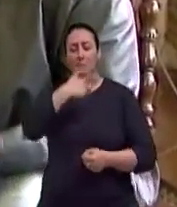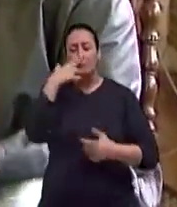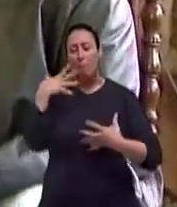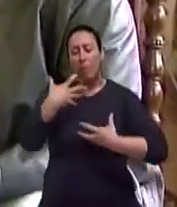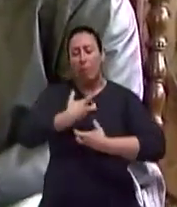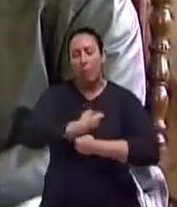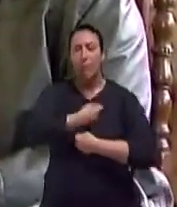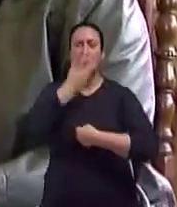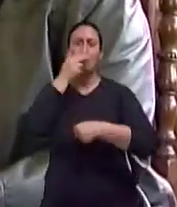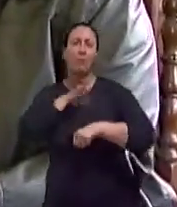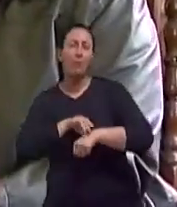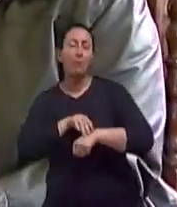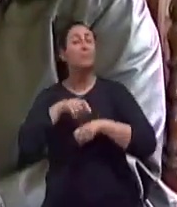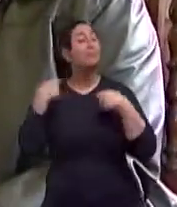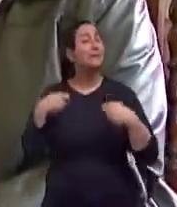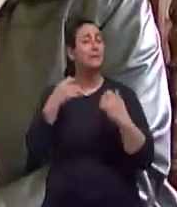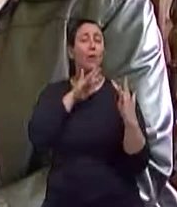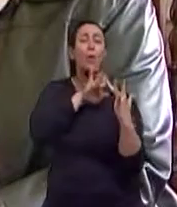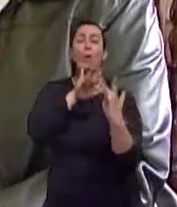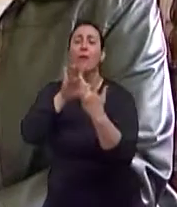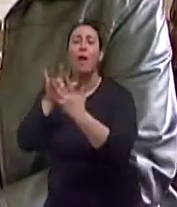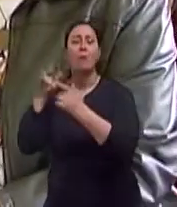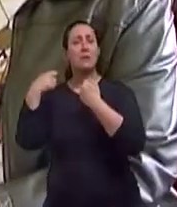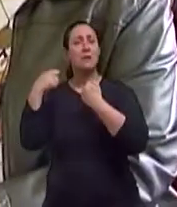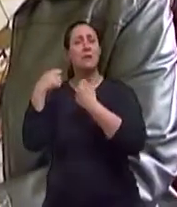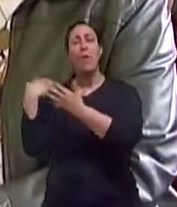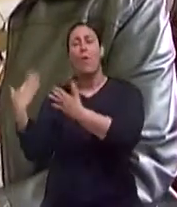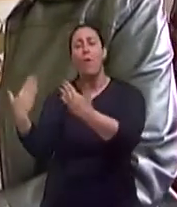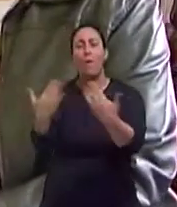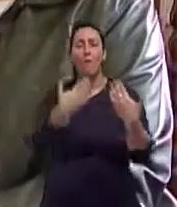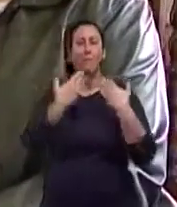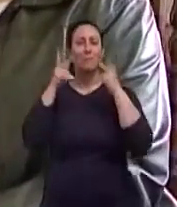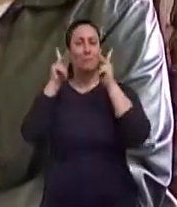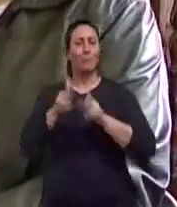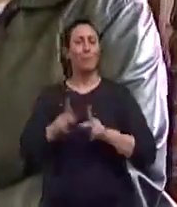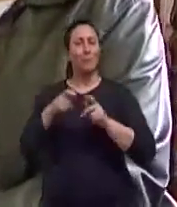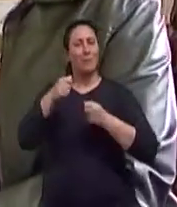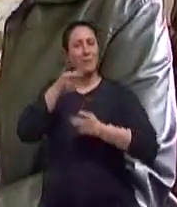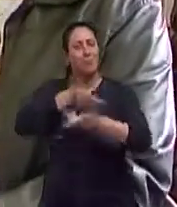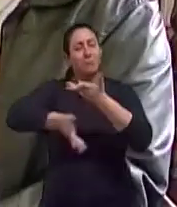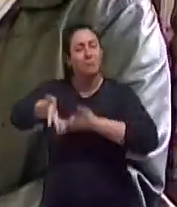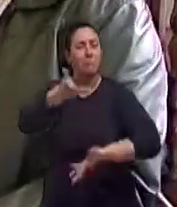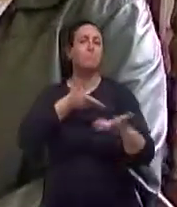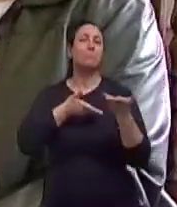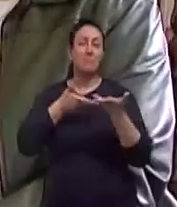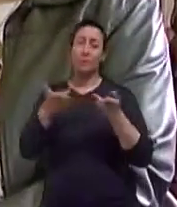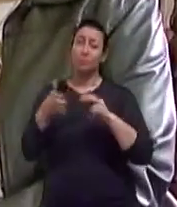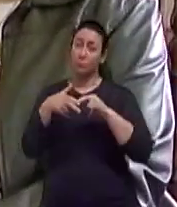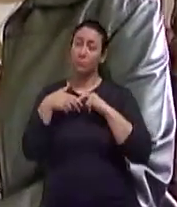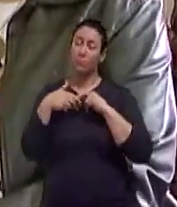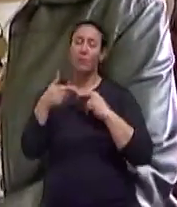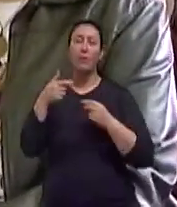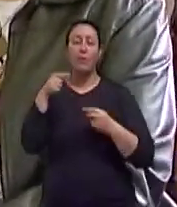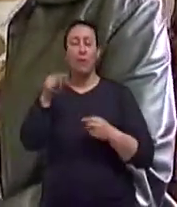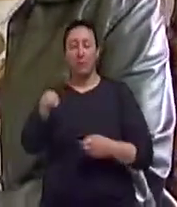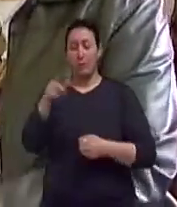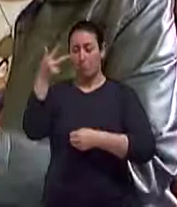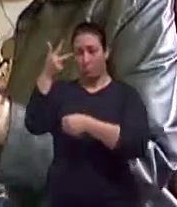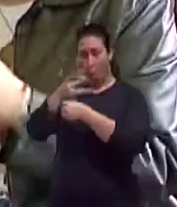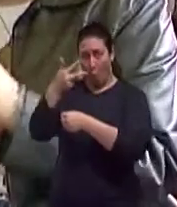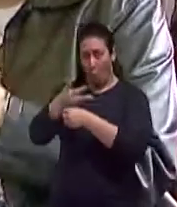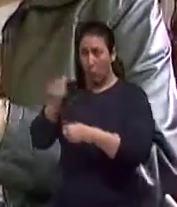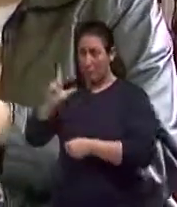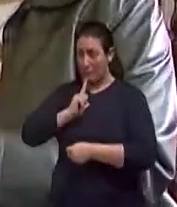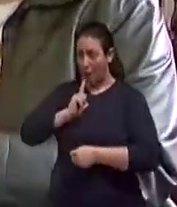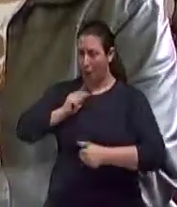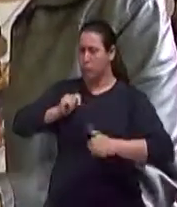tem que conviver ver gente ver pessoas então um idoso ativo é um idoso saudável e principalmente